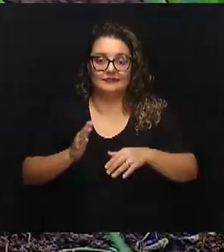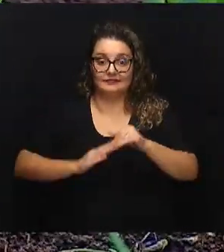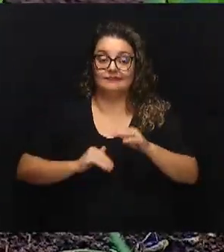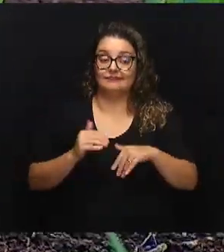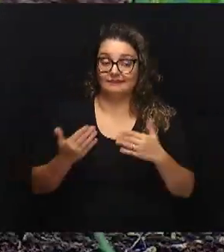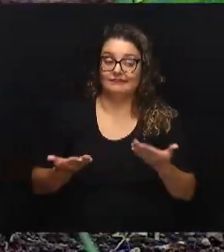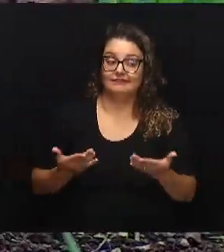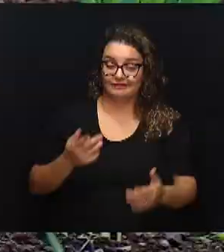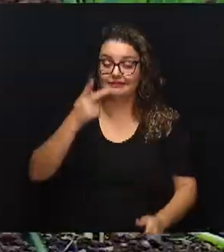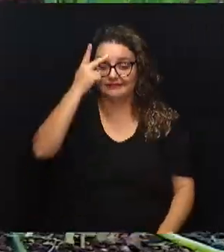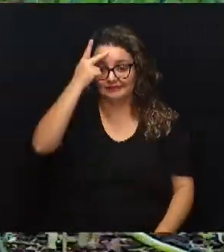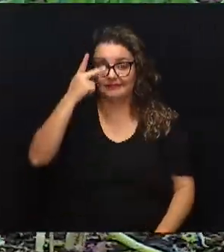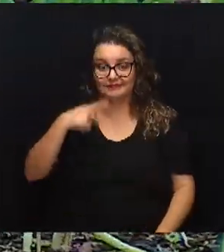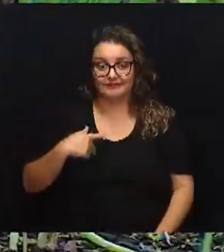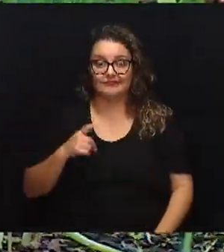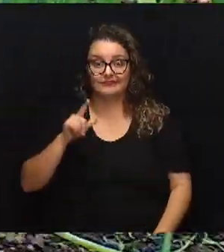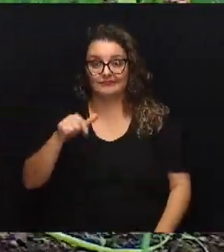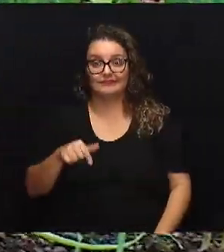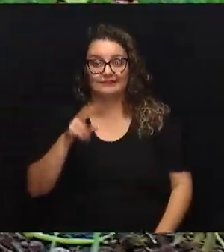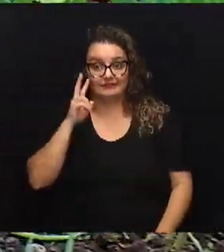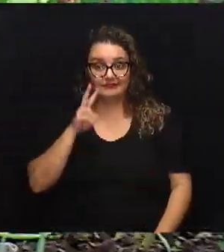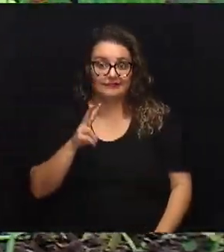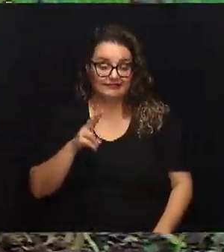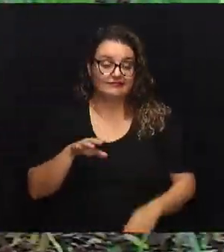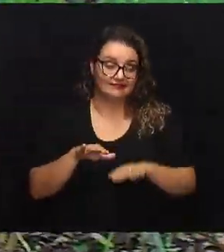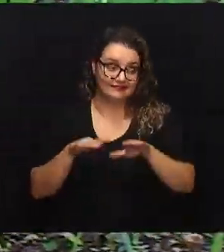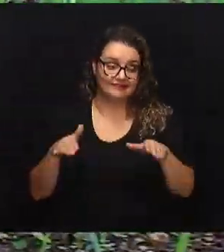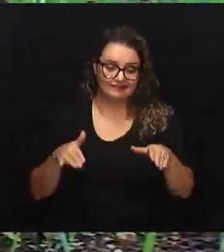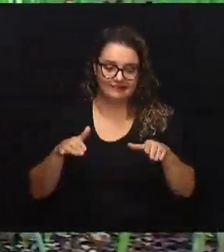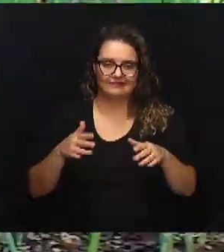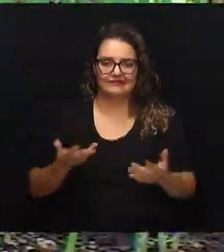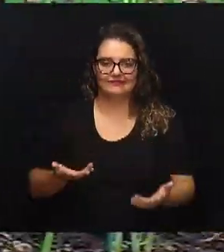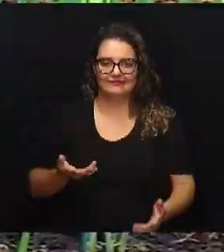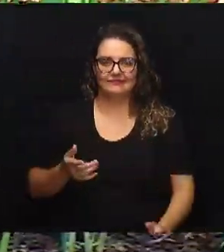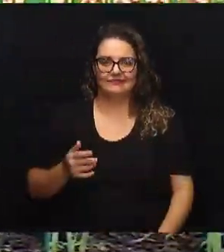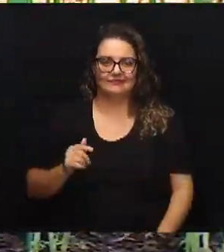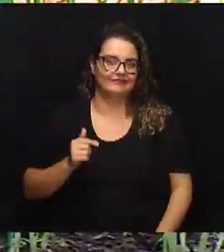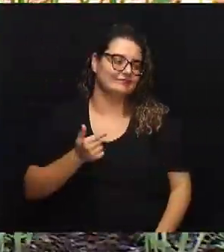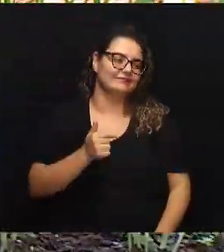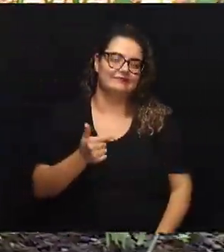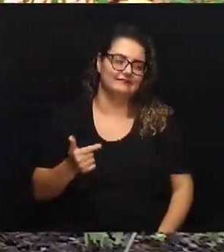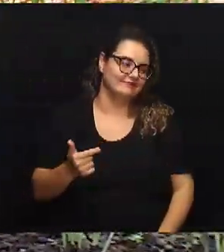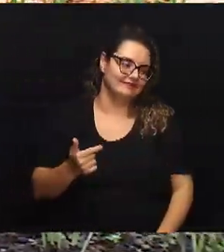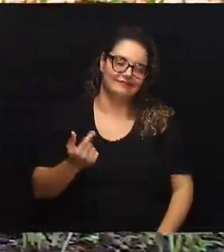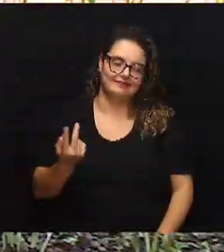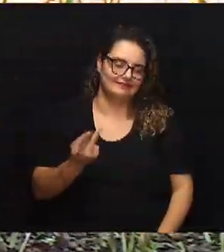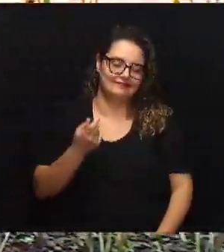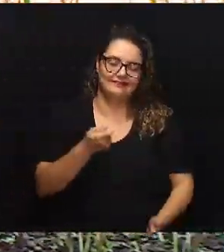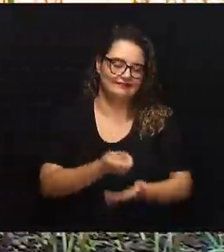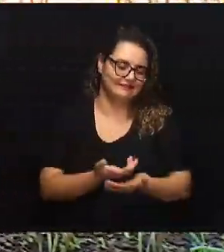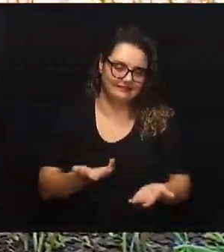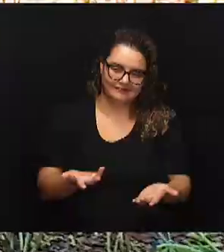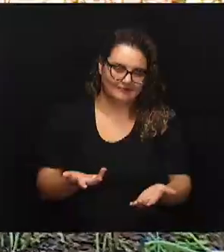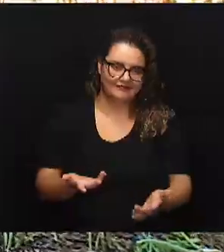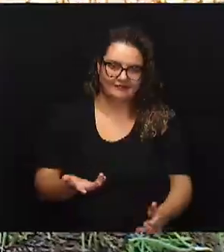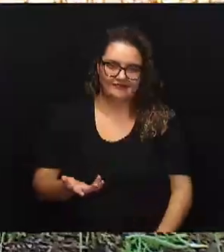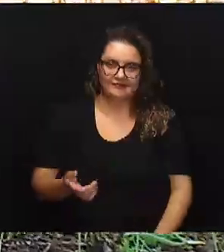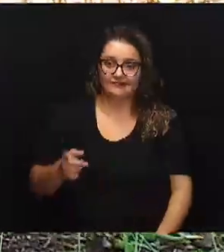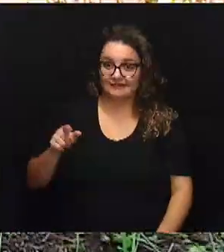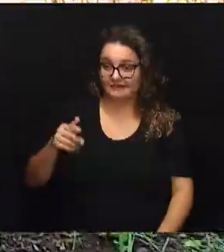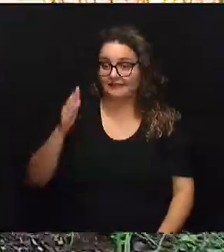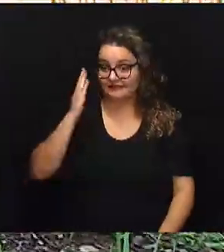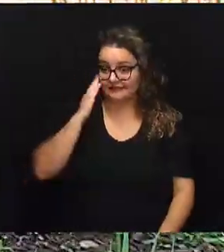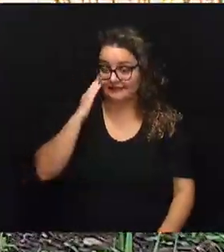próprias mãos aí, e depois ver na nossa mesa, né? Então não tem preço que pague isso aí. E também entender